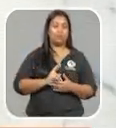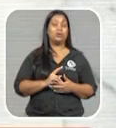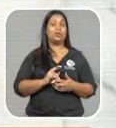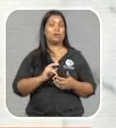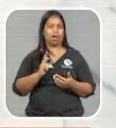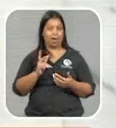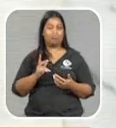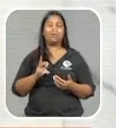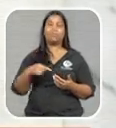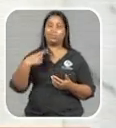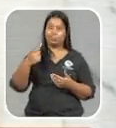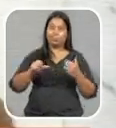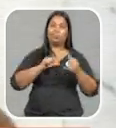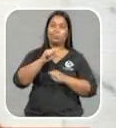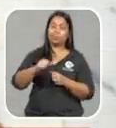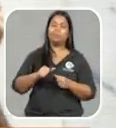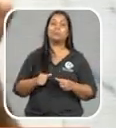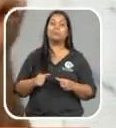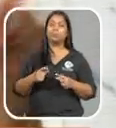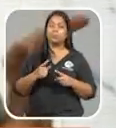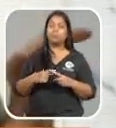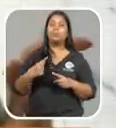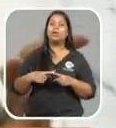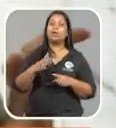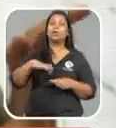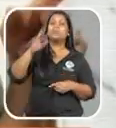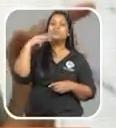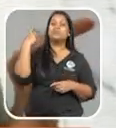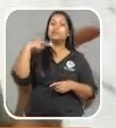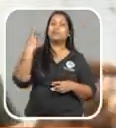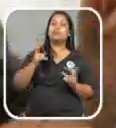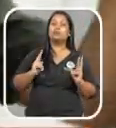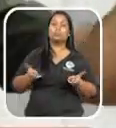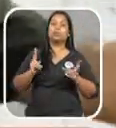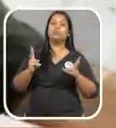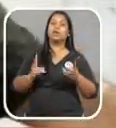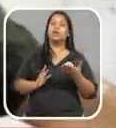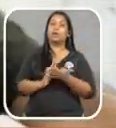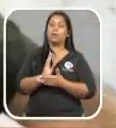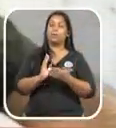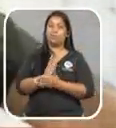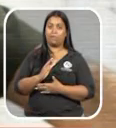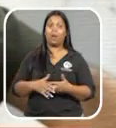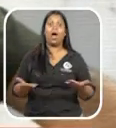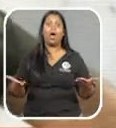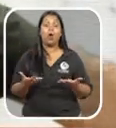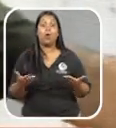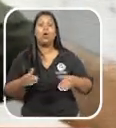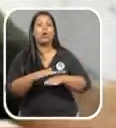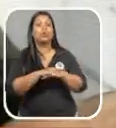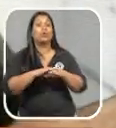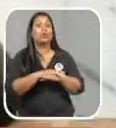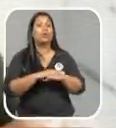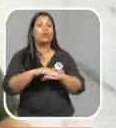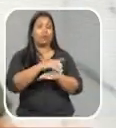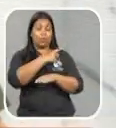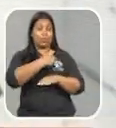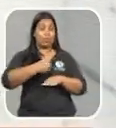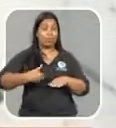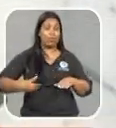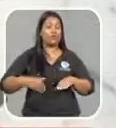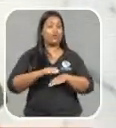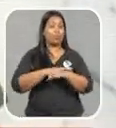e aprovaram as emendas. Agora o governo está chamando para conversar. Mas vamos lembrar, o Edinho foi chamado, ele e os secretários, para vir numa audiência